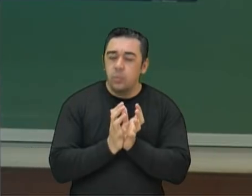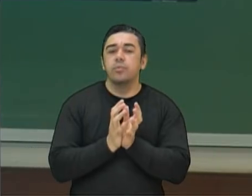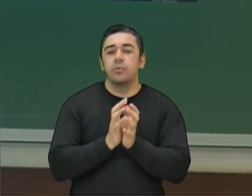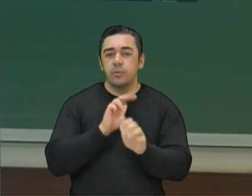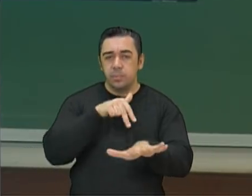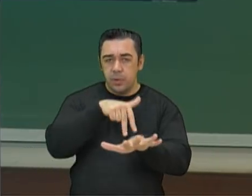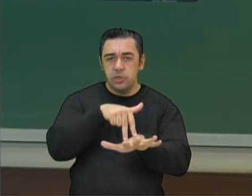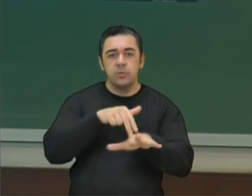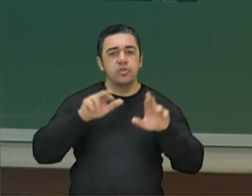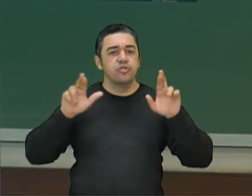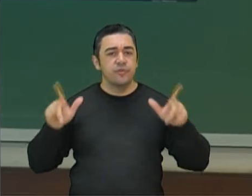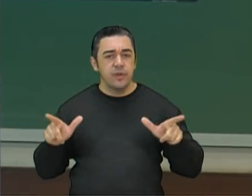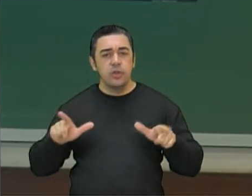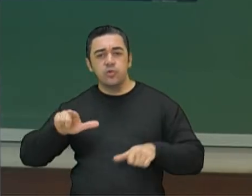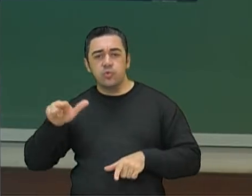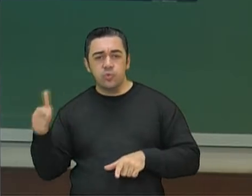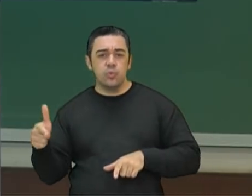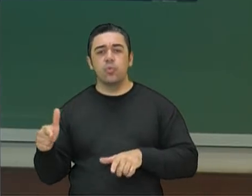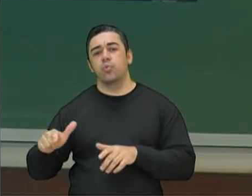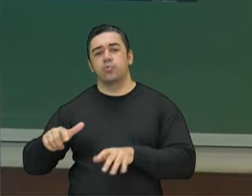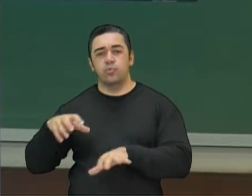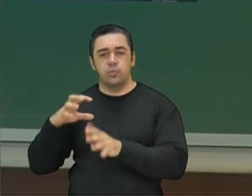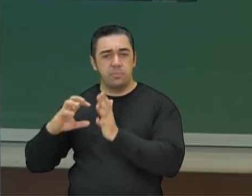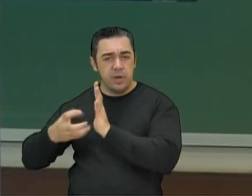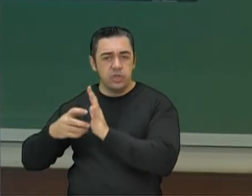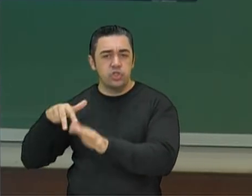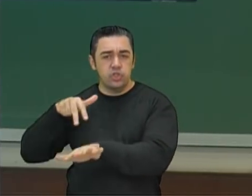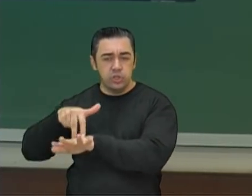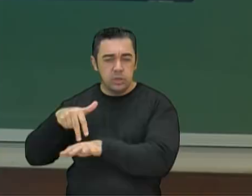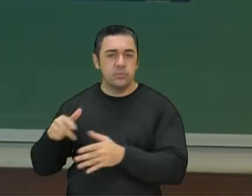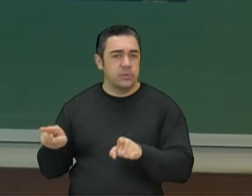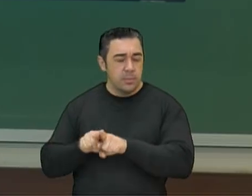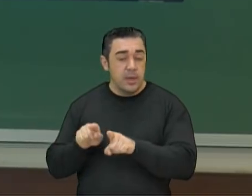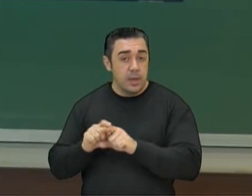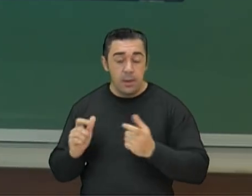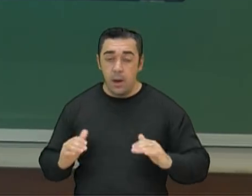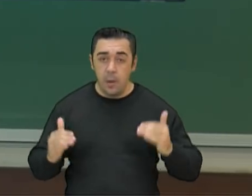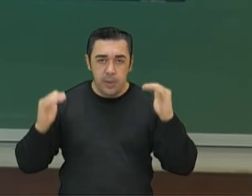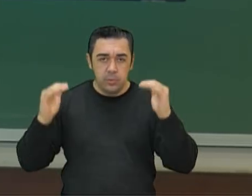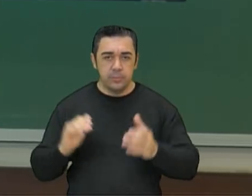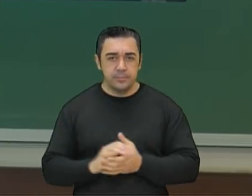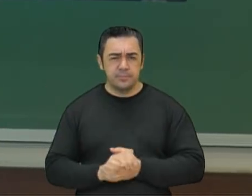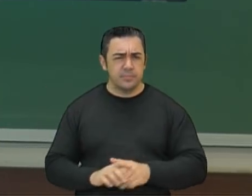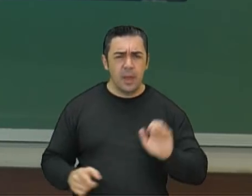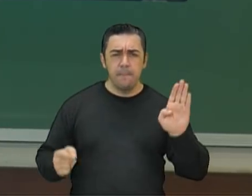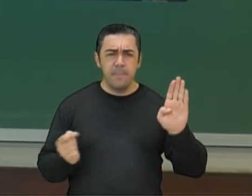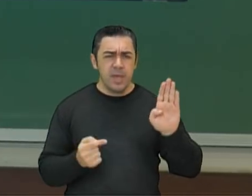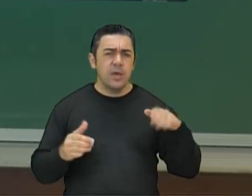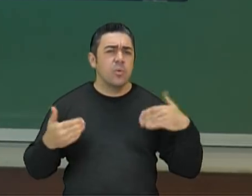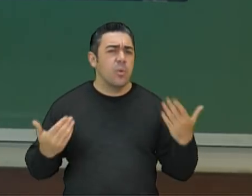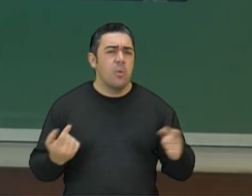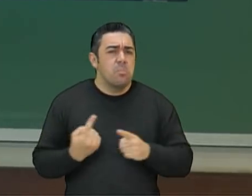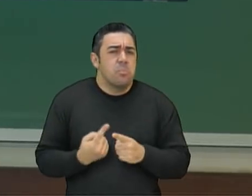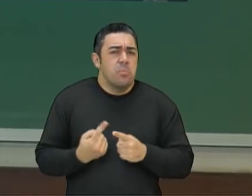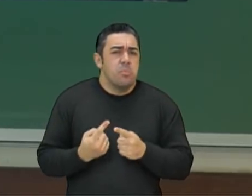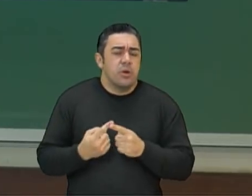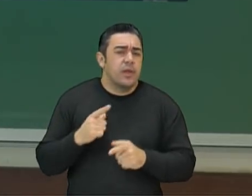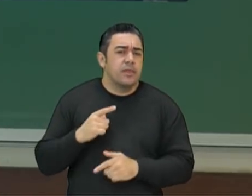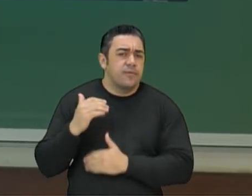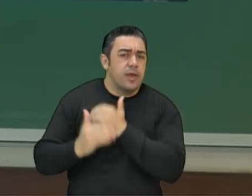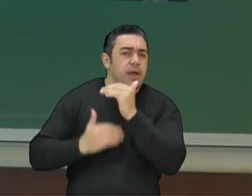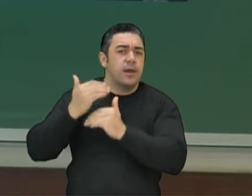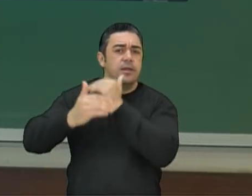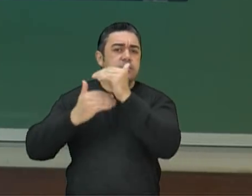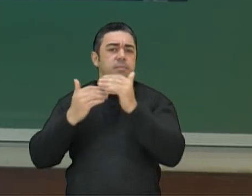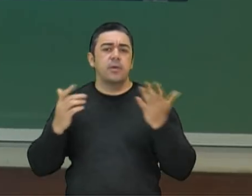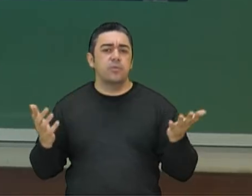aos conservadores e socialistas. Então, é o grupo que mais cresceu. B. Quais seriam as razões para esse